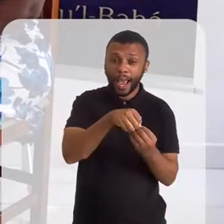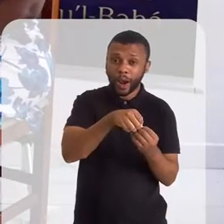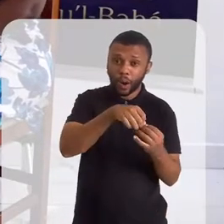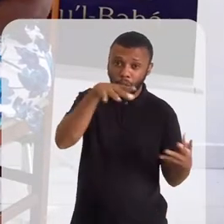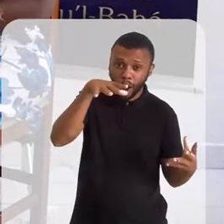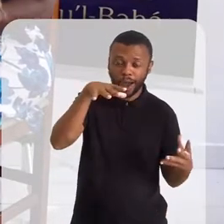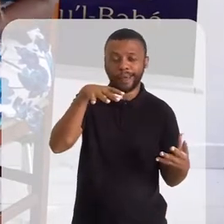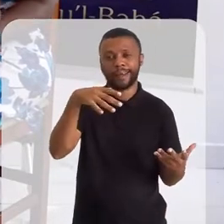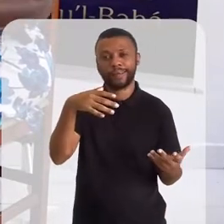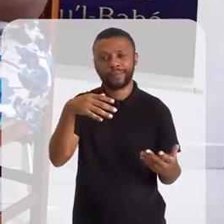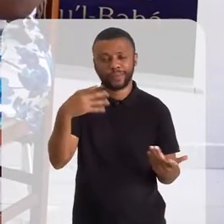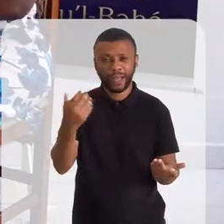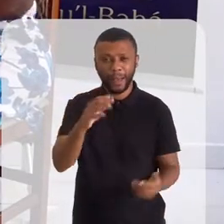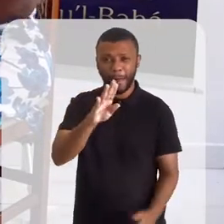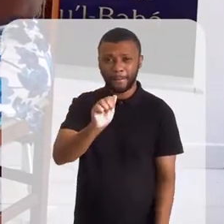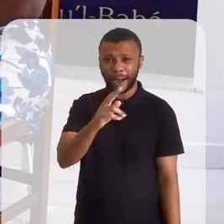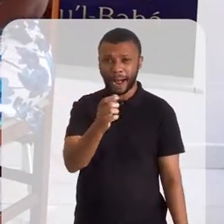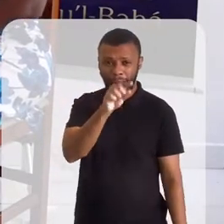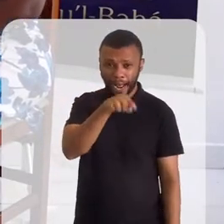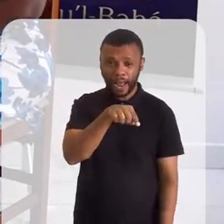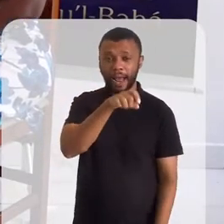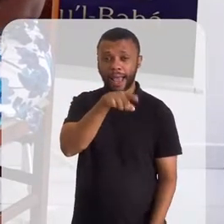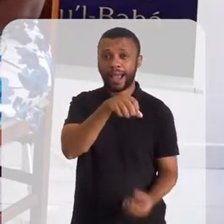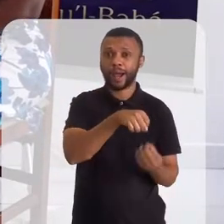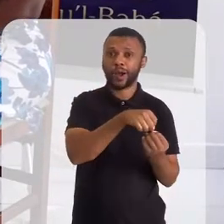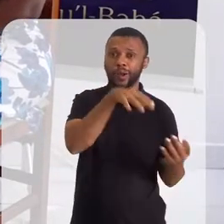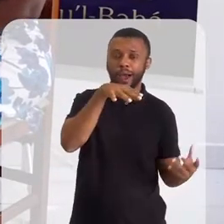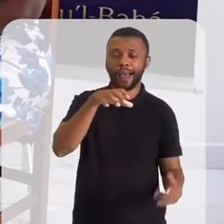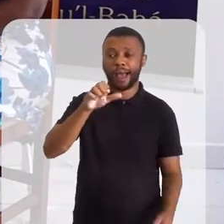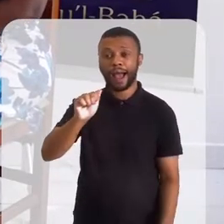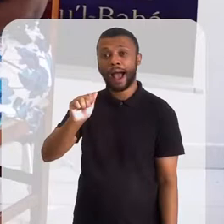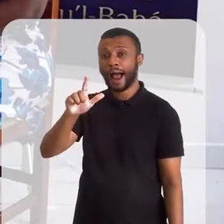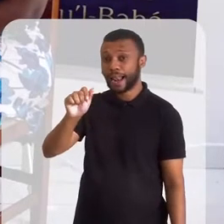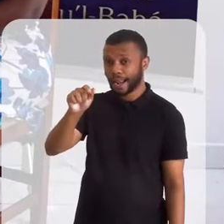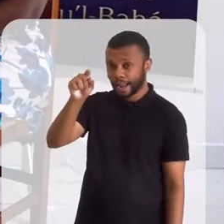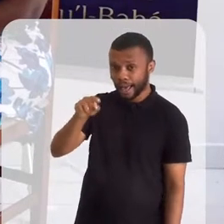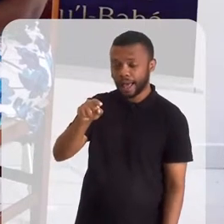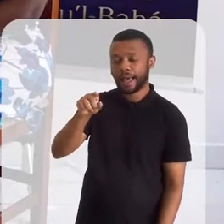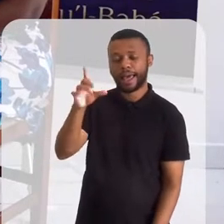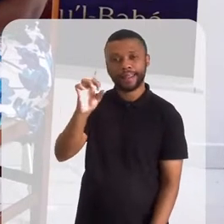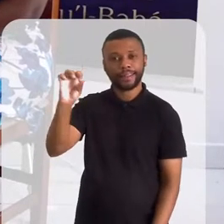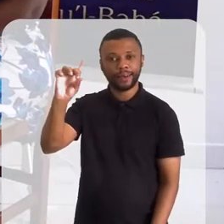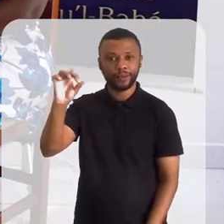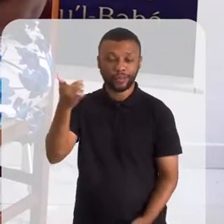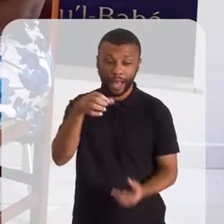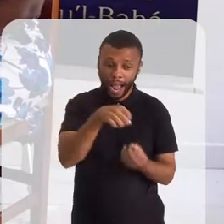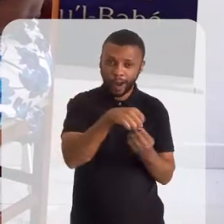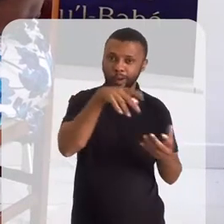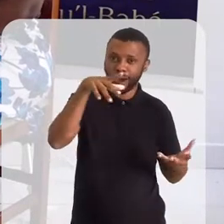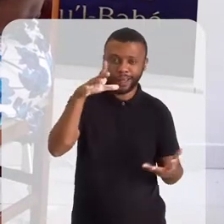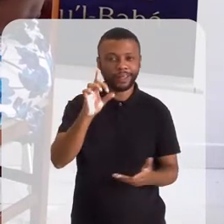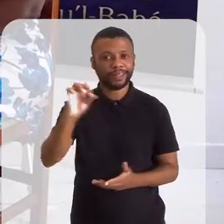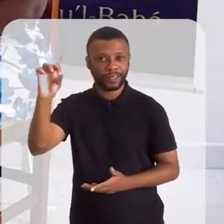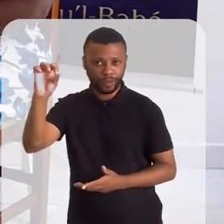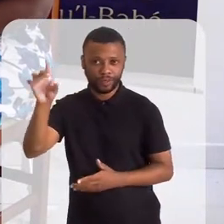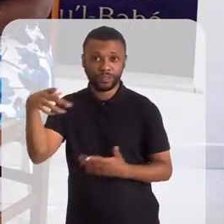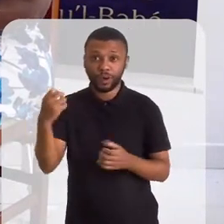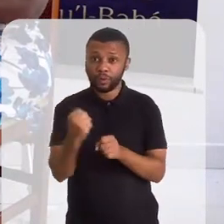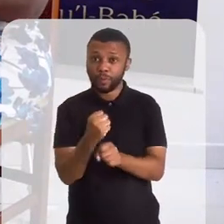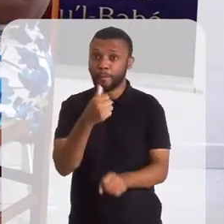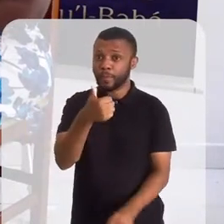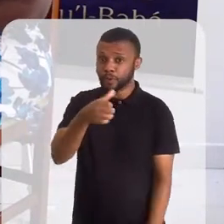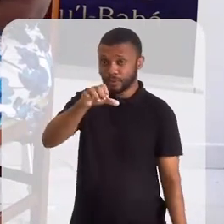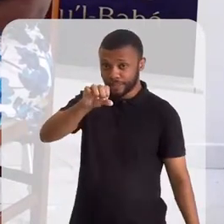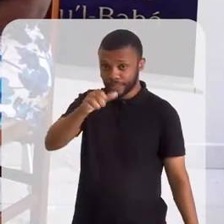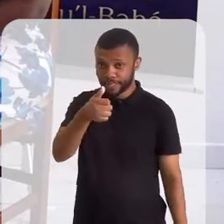né? Então, Bahá, glória, Alá, Deus, a glória de Deus. Ele veio em 1817, nasceu em 1817, e aí ele